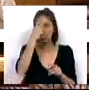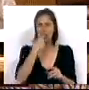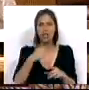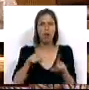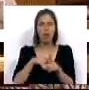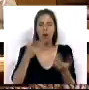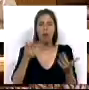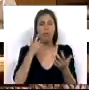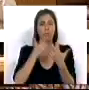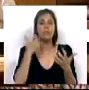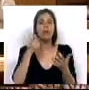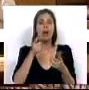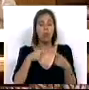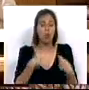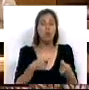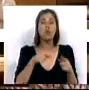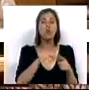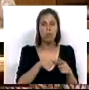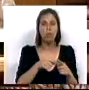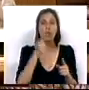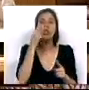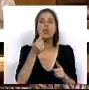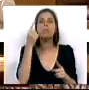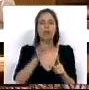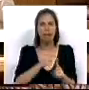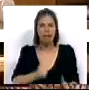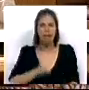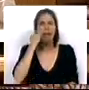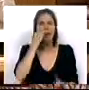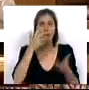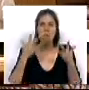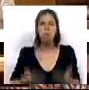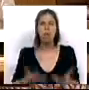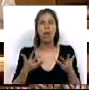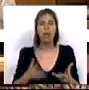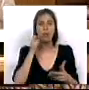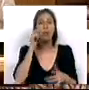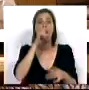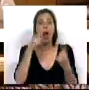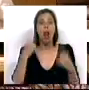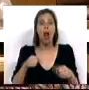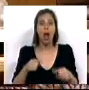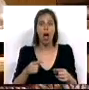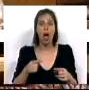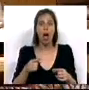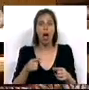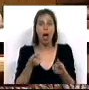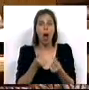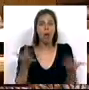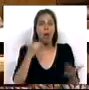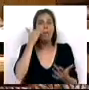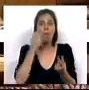cegos que incide sobre o consumo, tornando-se especialmente gravoso e pesado para quem tem menores